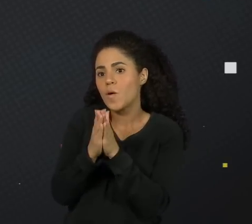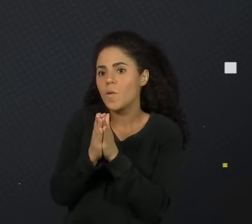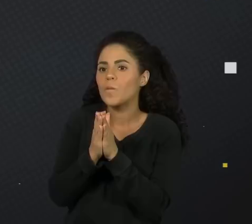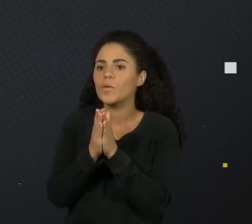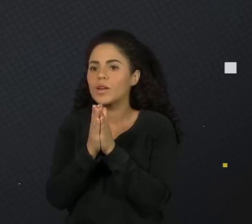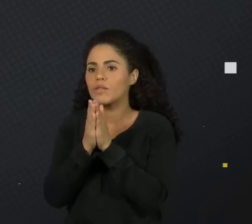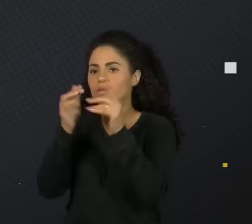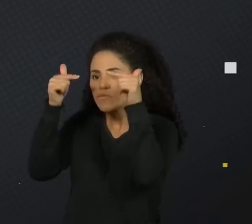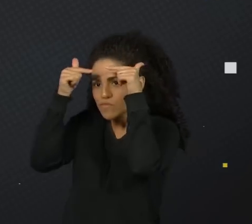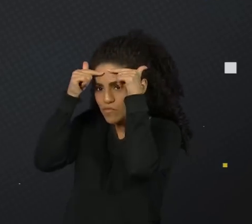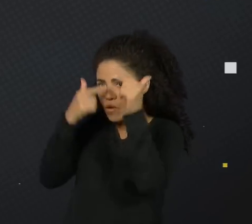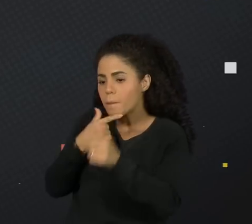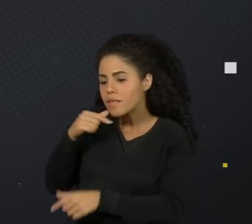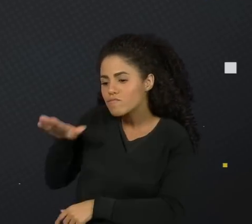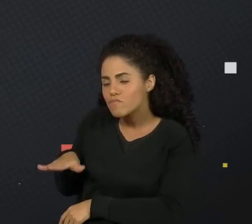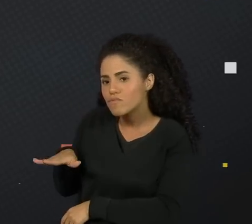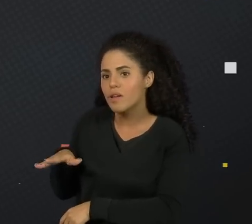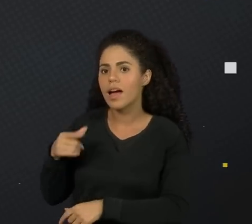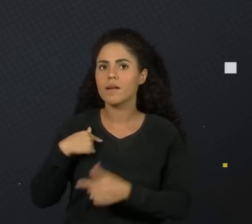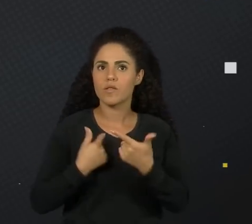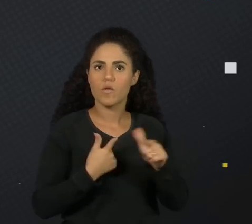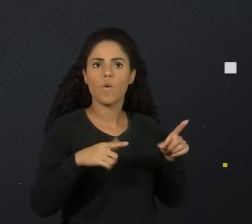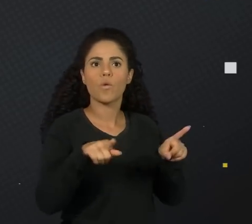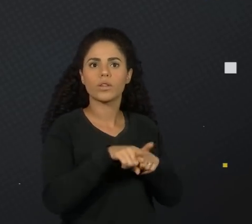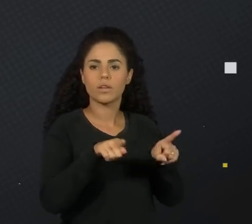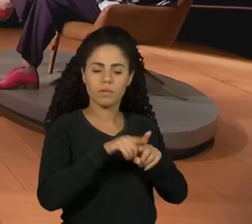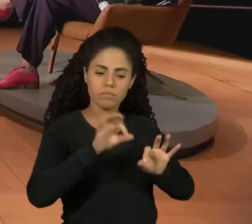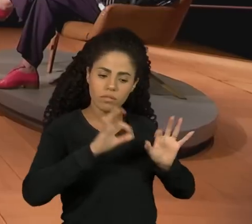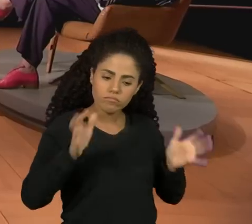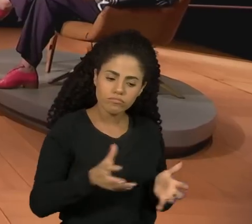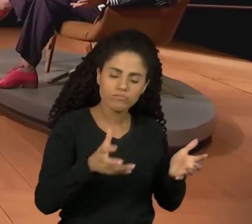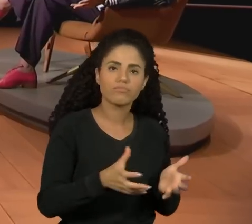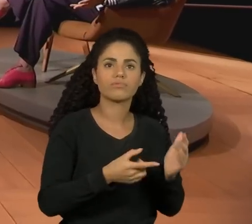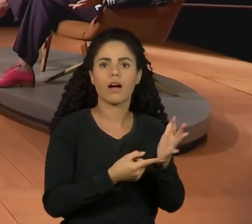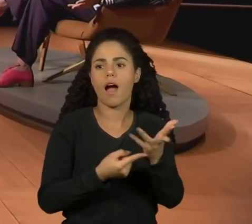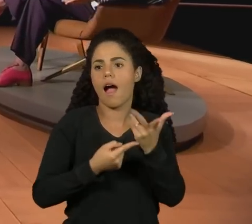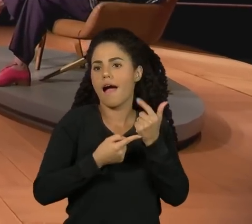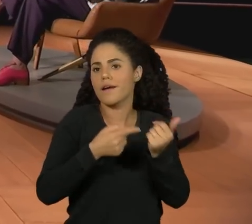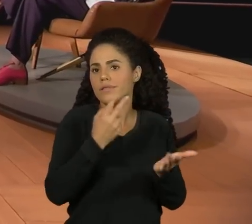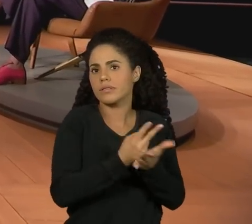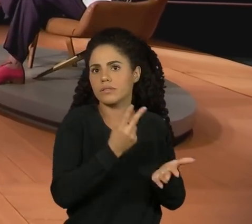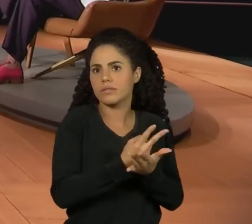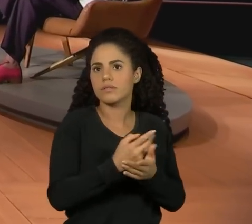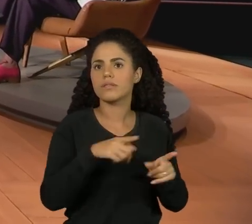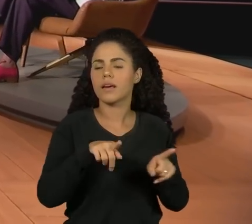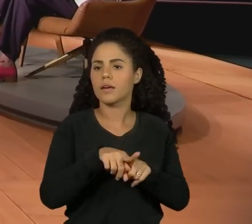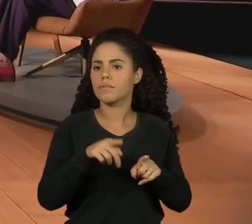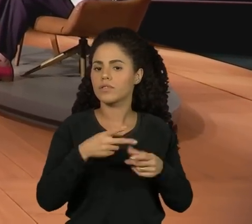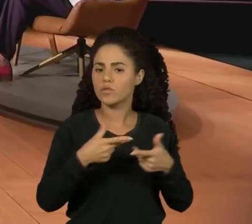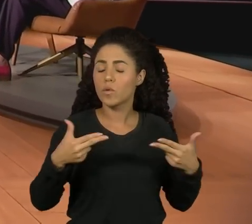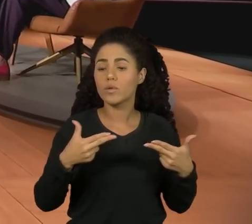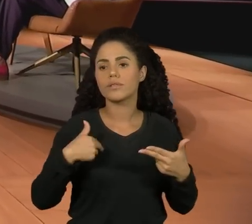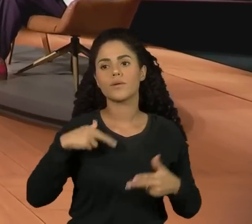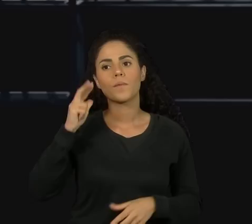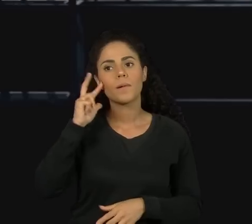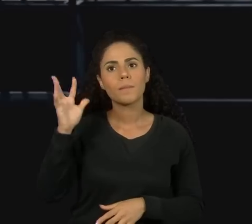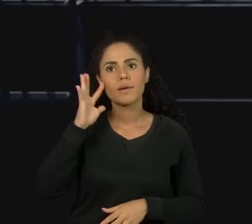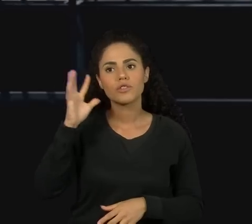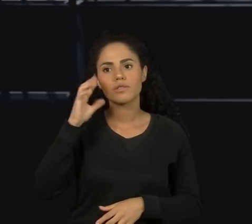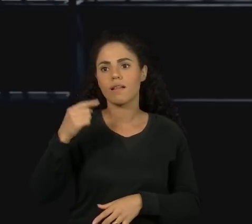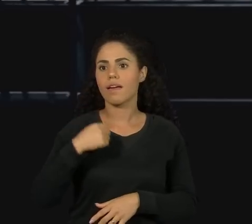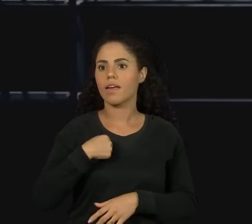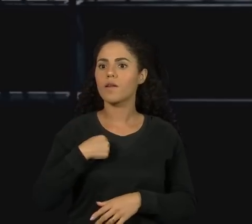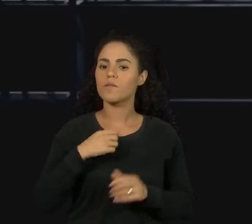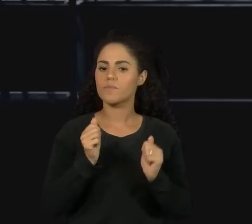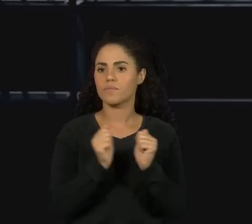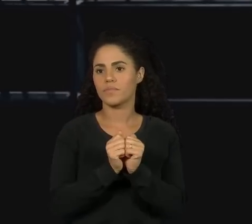a mamãe foi me vestir de Ney Matogrosso, me colocava para dançar na sala da casa dela, Homem com H. Então você já imagina a ironia da minha